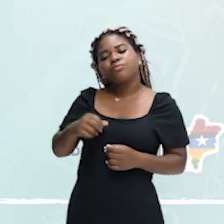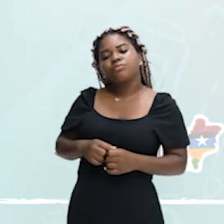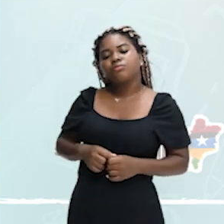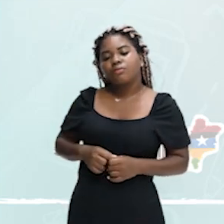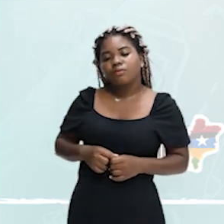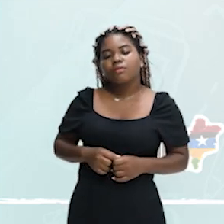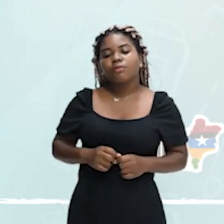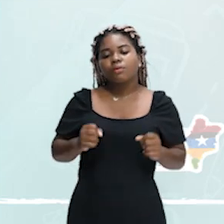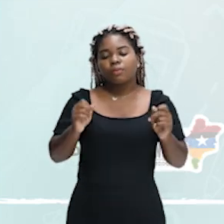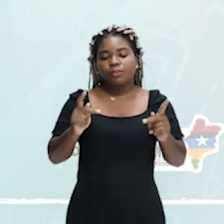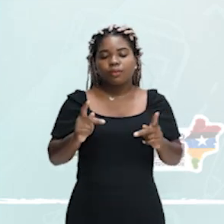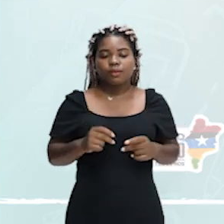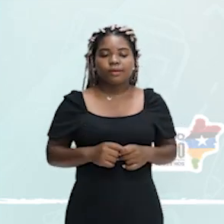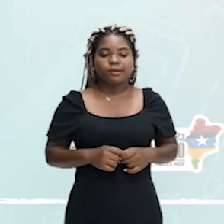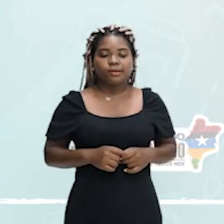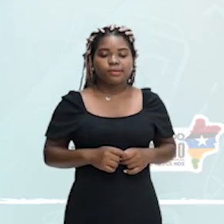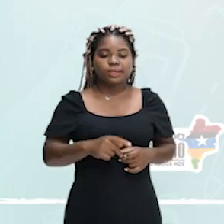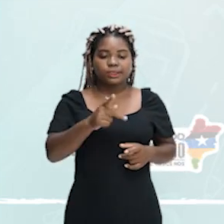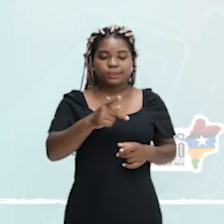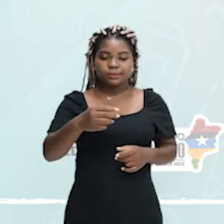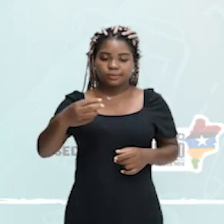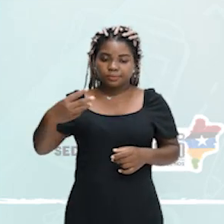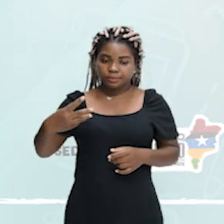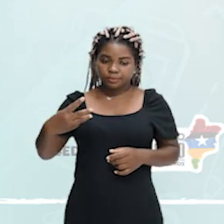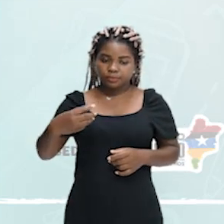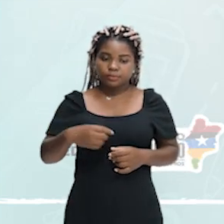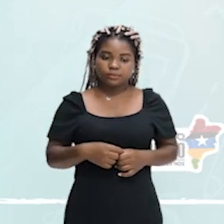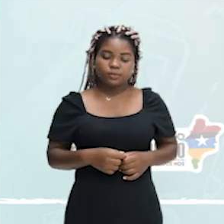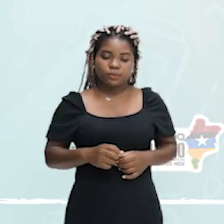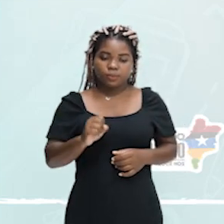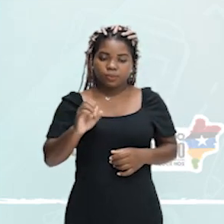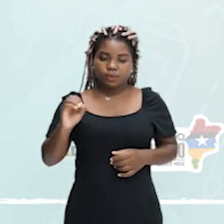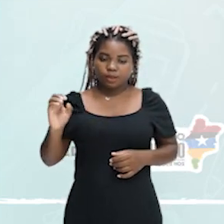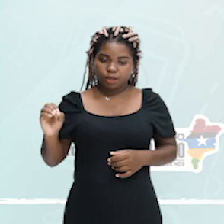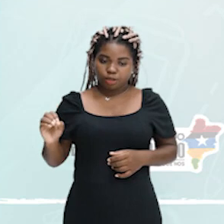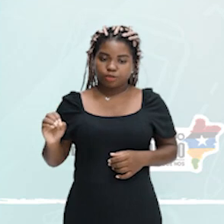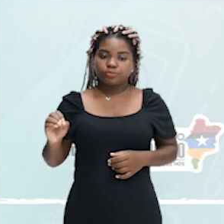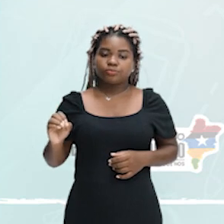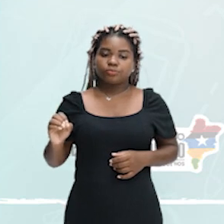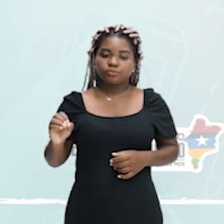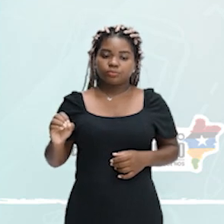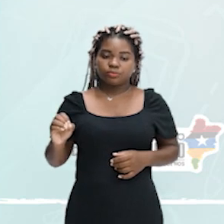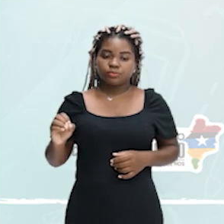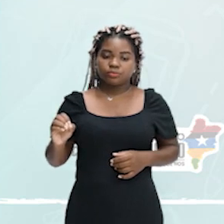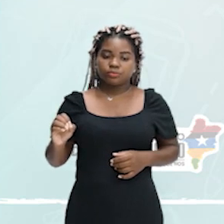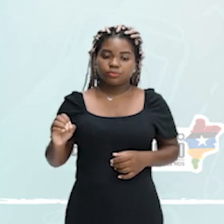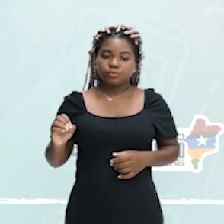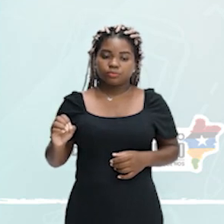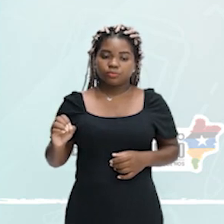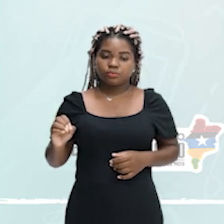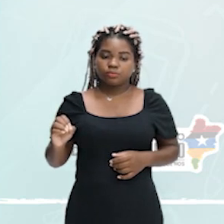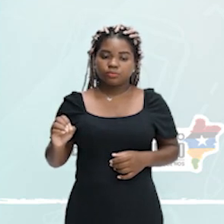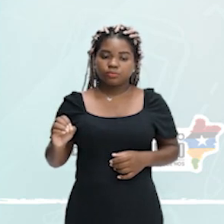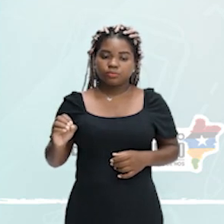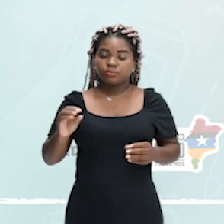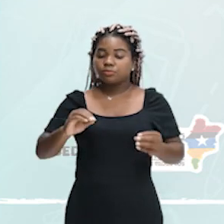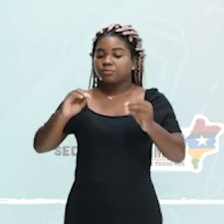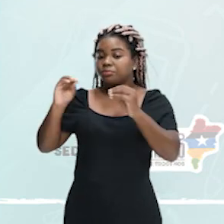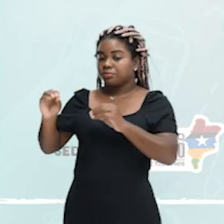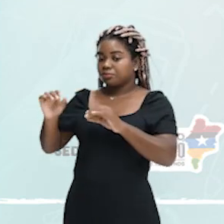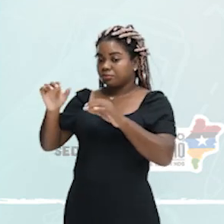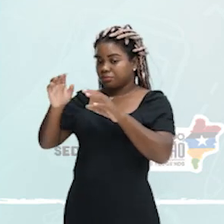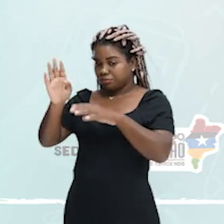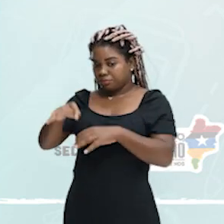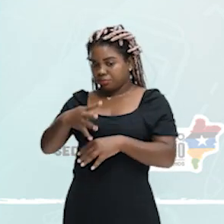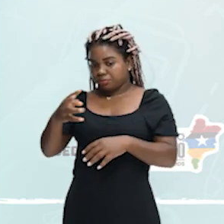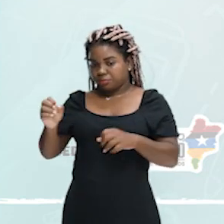aí. Vamos ver o próximo. População no tempo 3 é 800. Está lá na tabela. Estou só pegando a informação da tabela, não estou inventando nada.